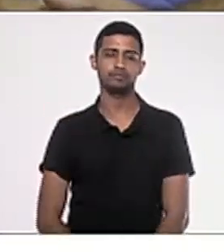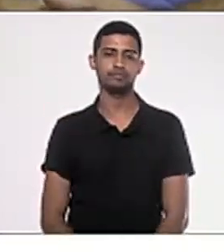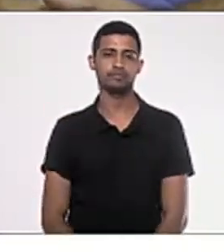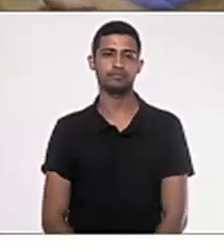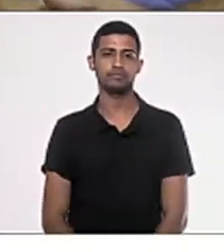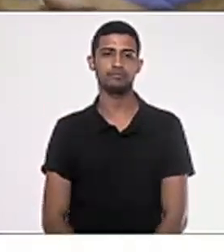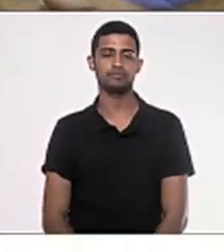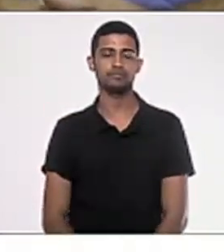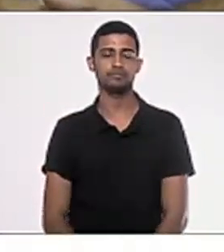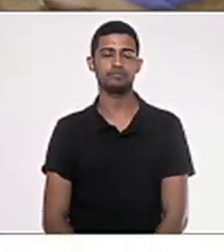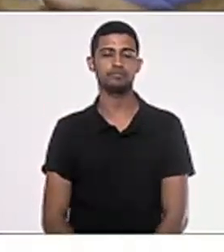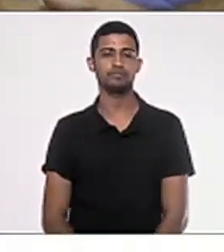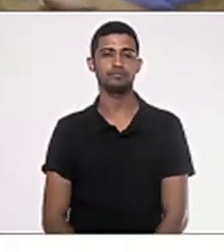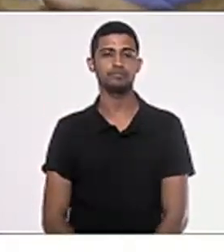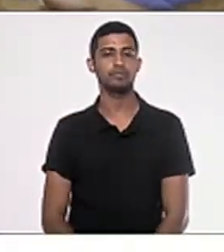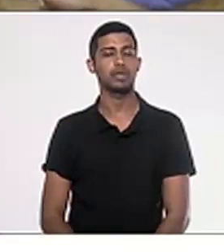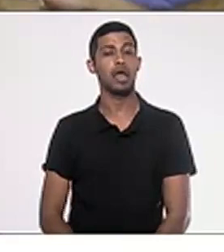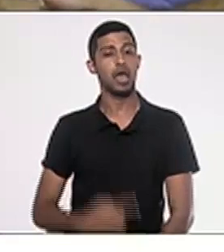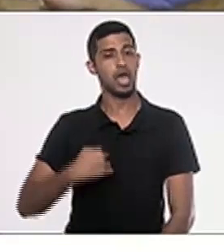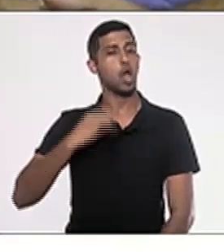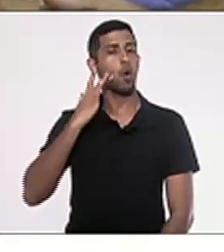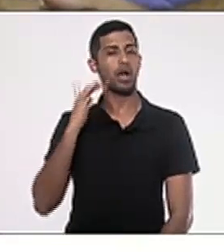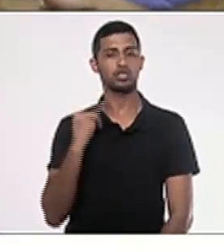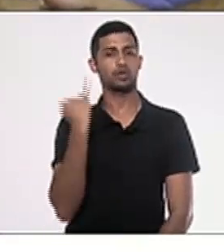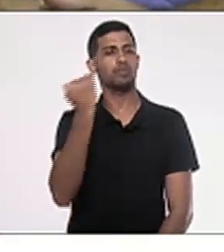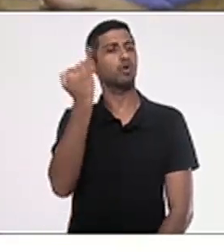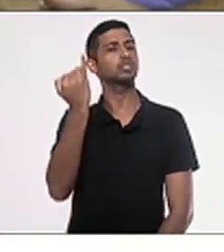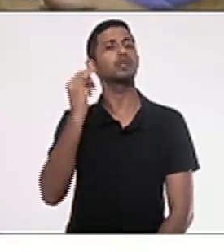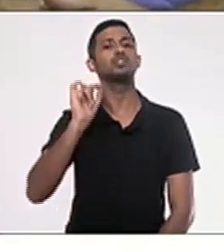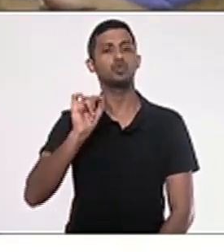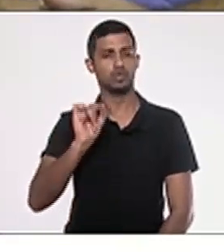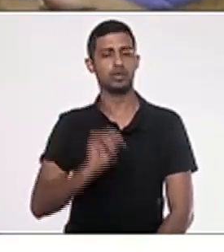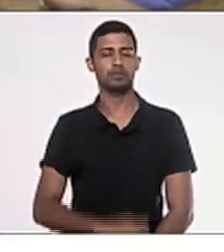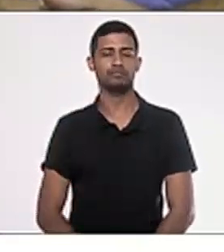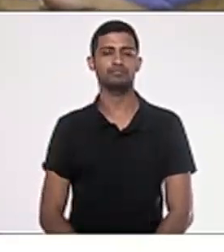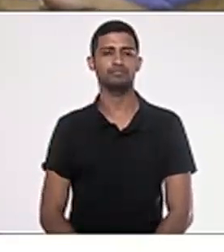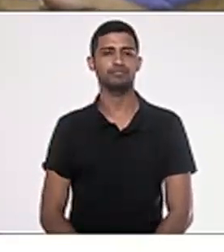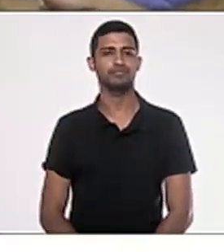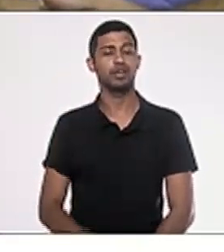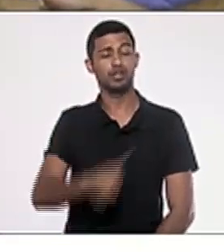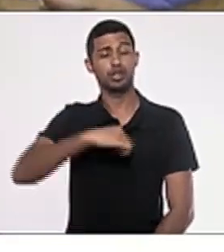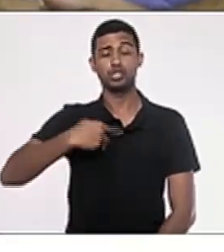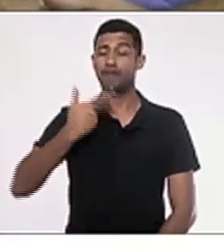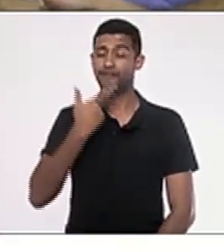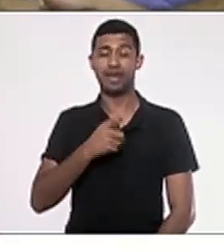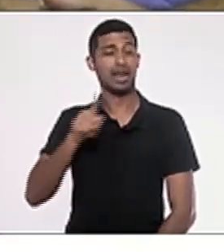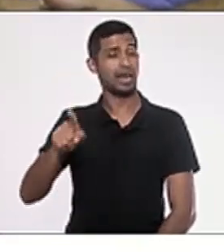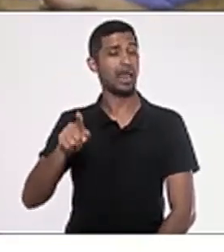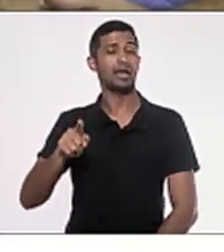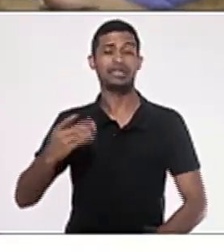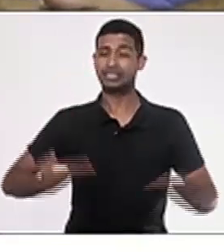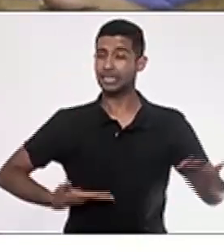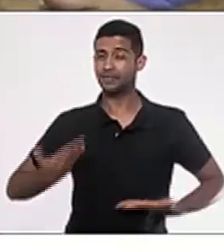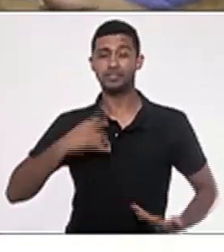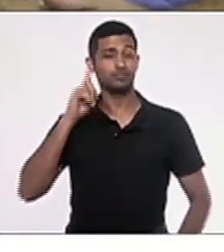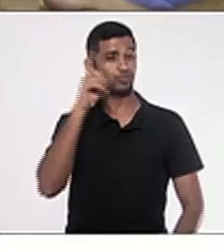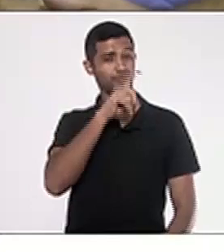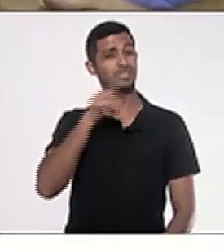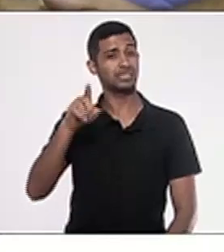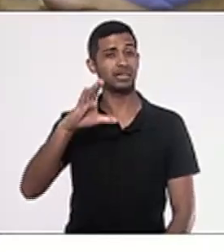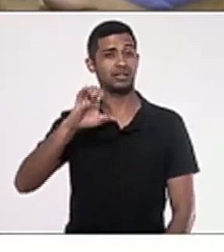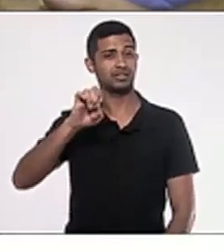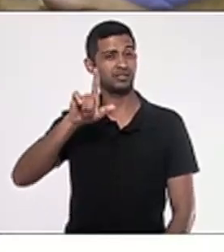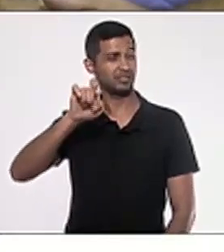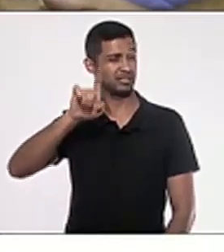O que eu acho importante o PROCON do Estado pontuar nesse caso? A gente fala de um serviço muito difícil, né? A SEDAI ela tem, por sua